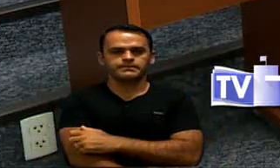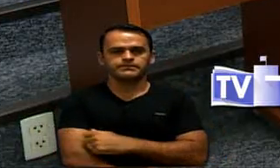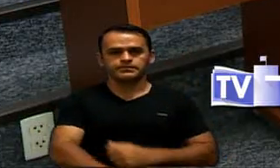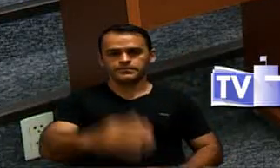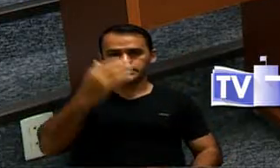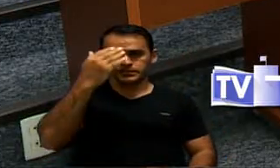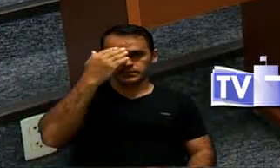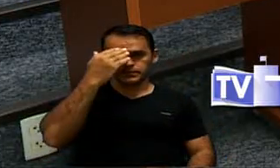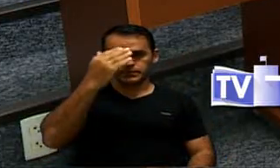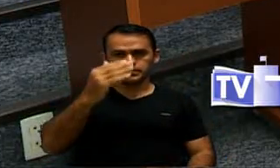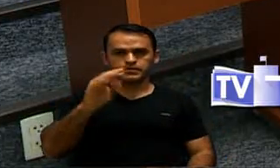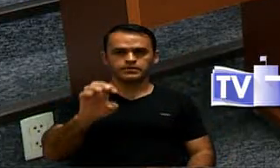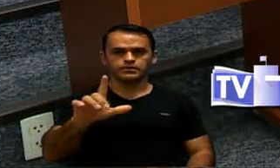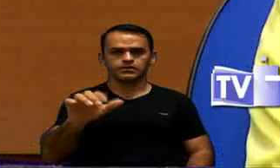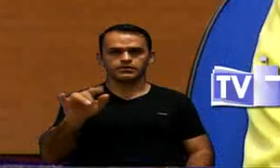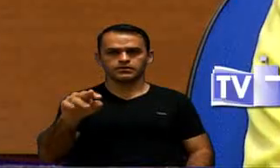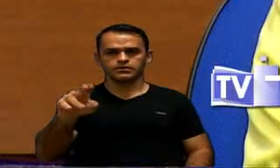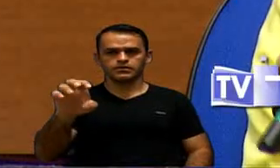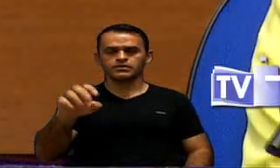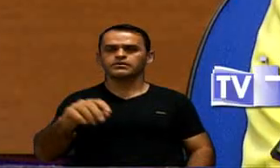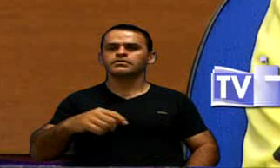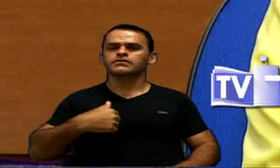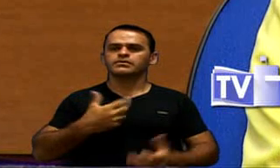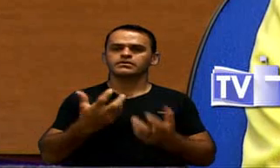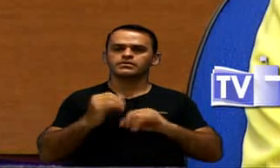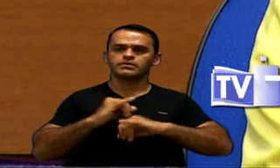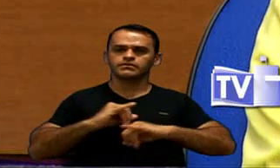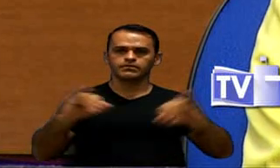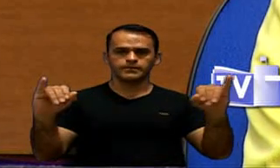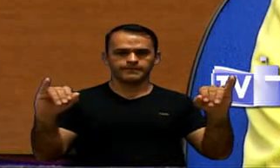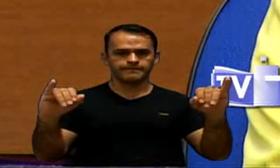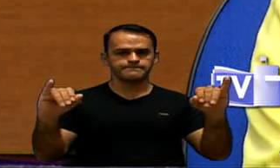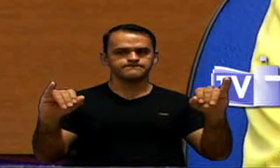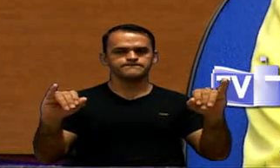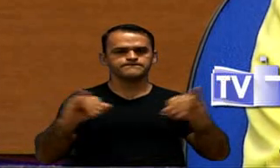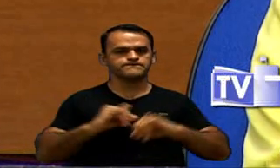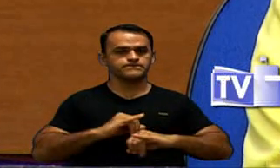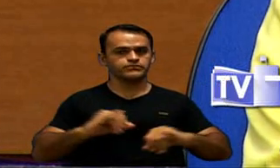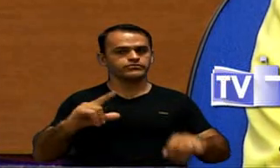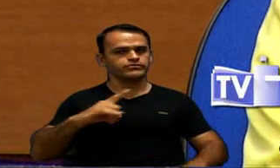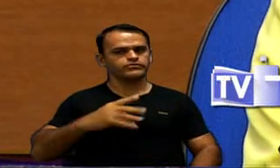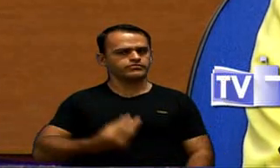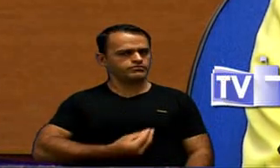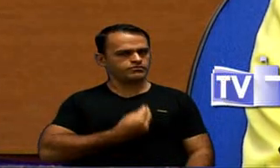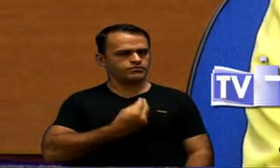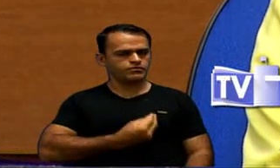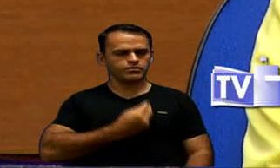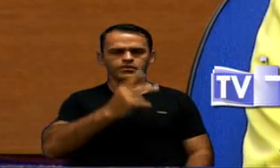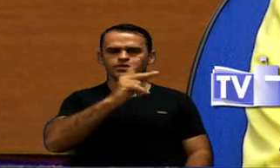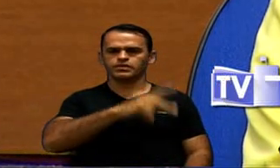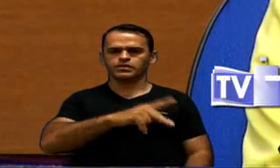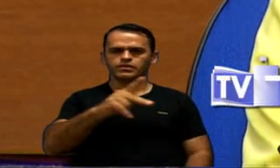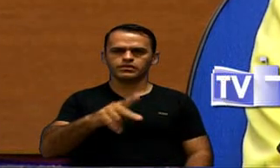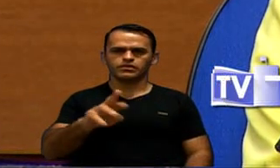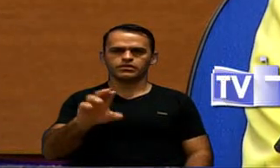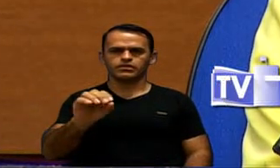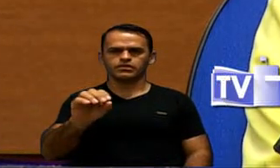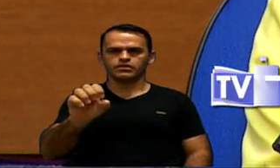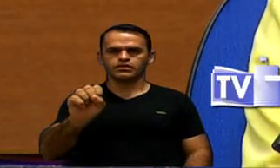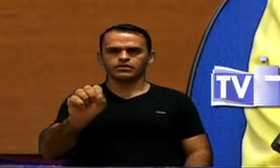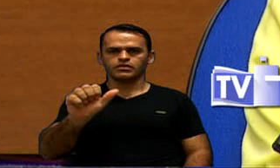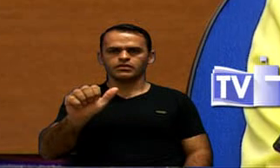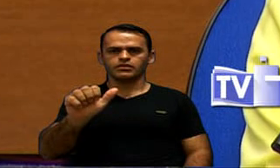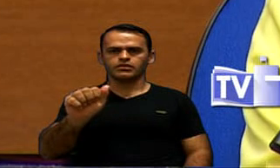Obrigada, doutora Helene. Gostaria de anunciar também, aqui nós temos a presença da professora e doutora